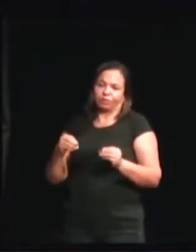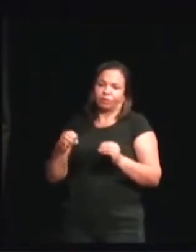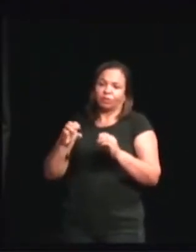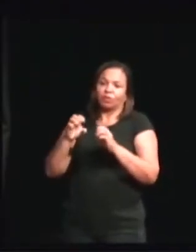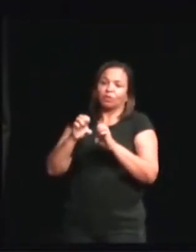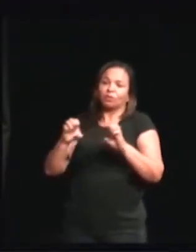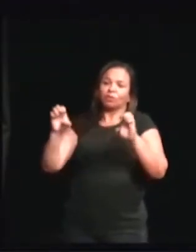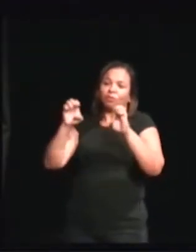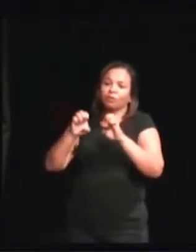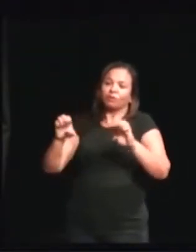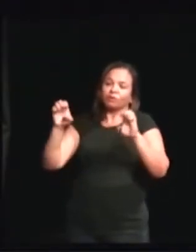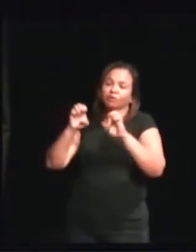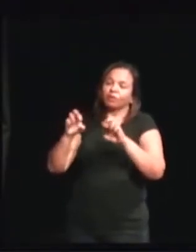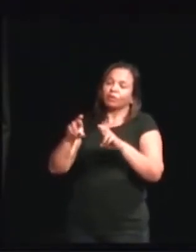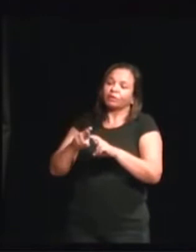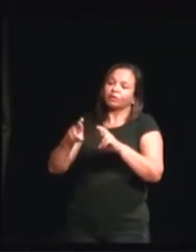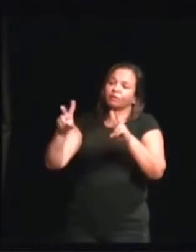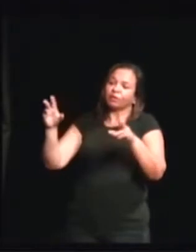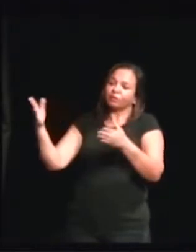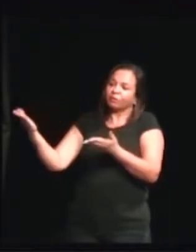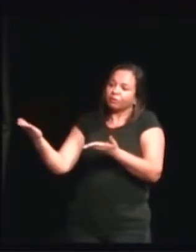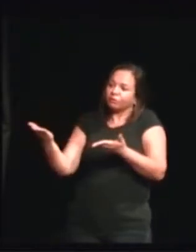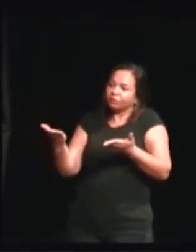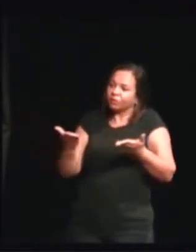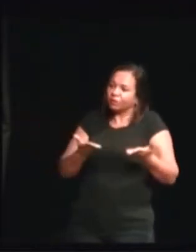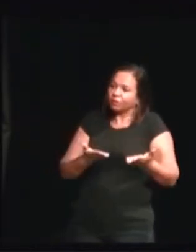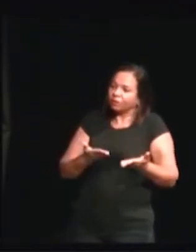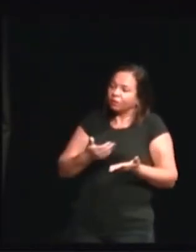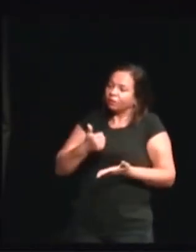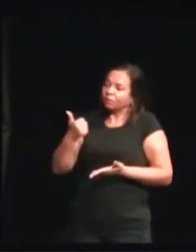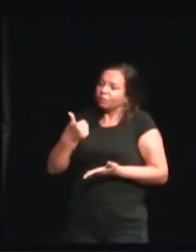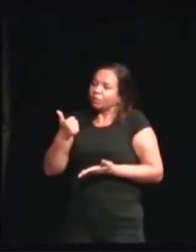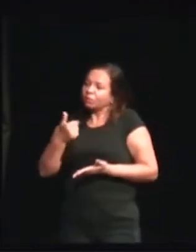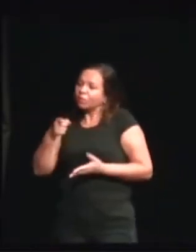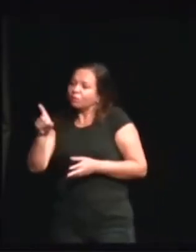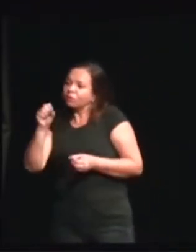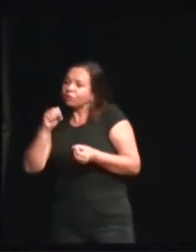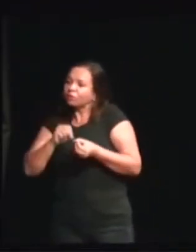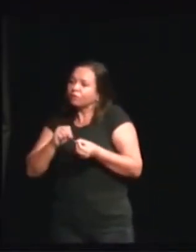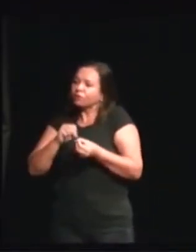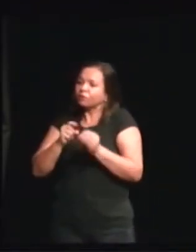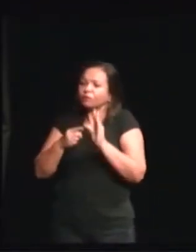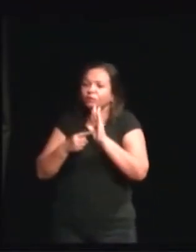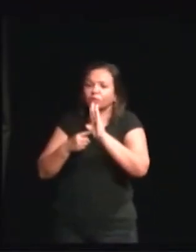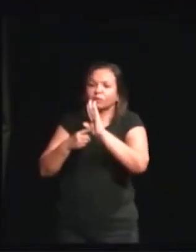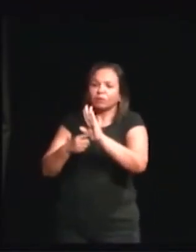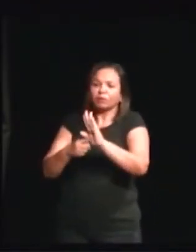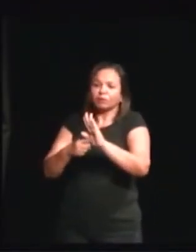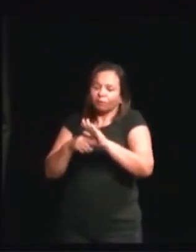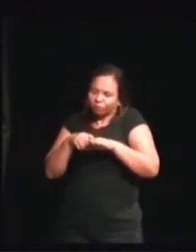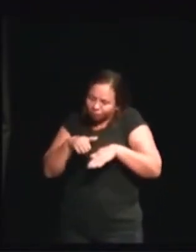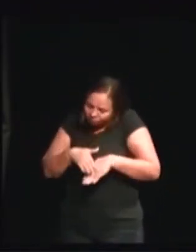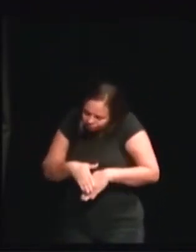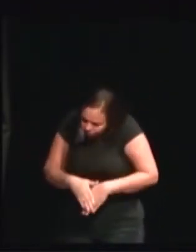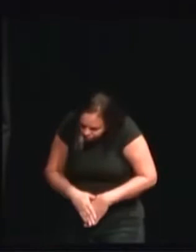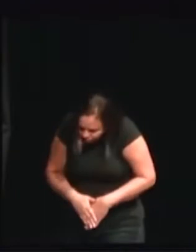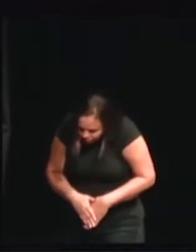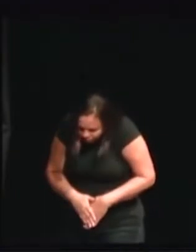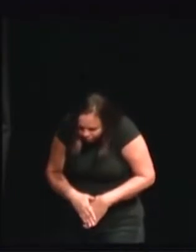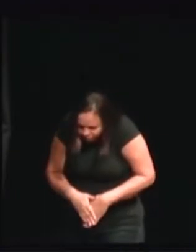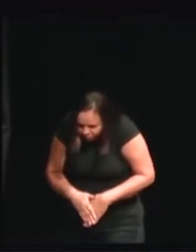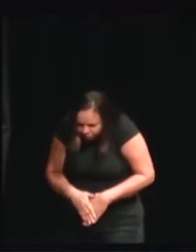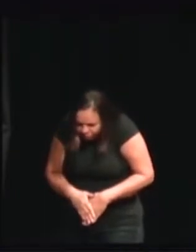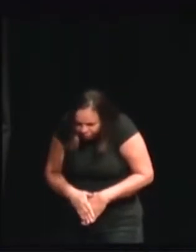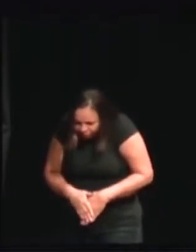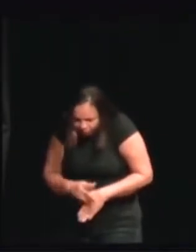O Evangelho faz um convite para, primeiro, você fazer uma coisa que representa a profunda humildade: se